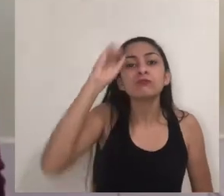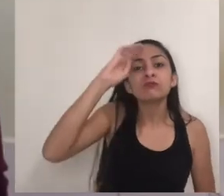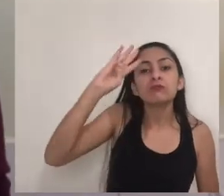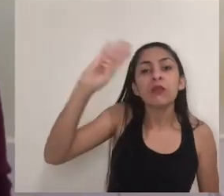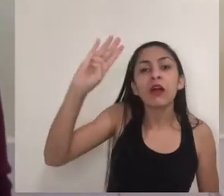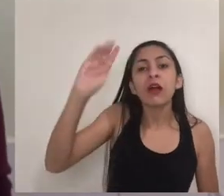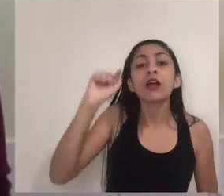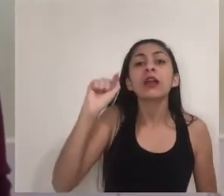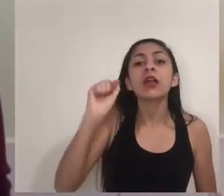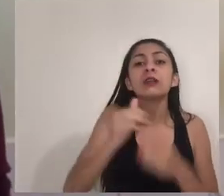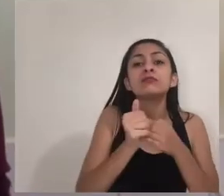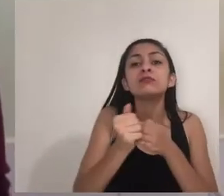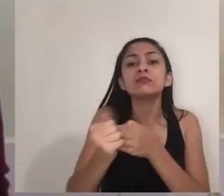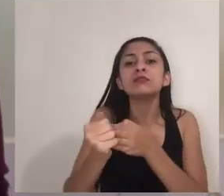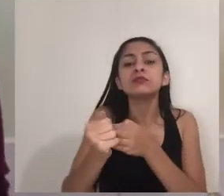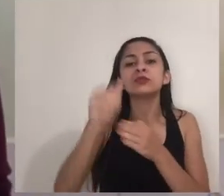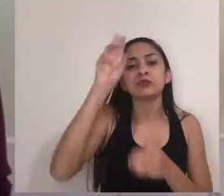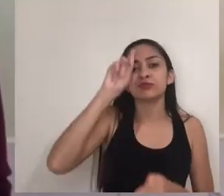nada nós podemos fazer.